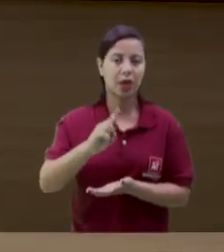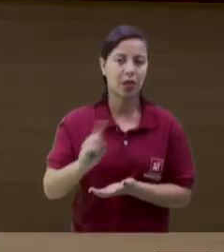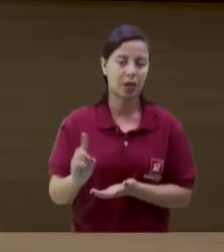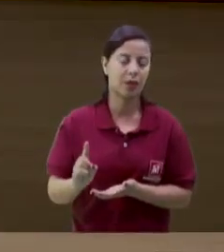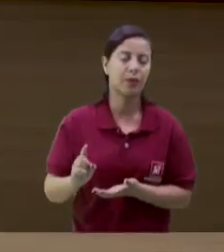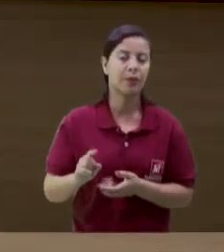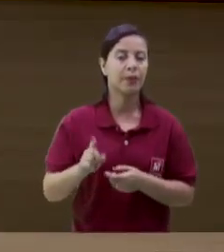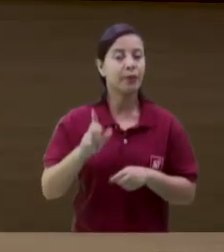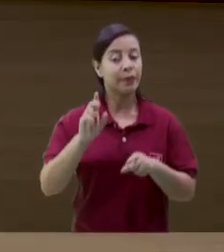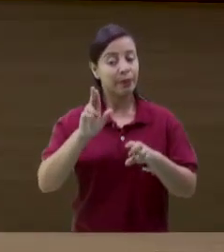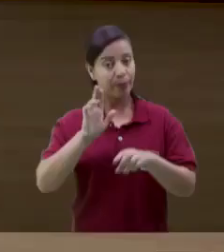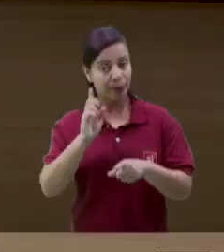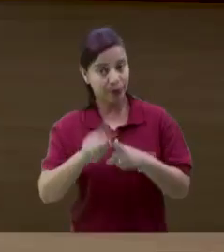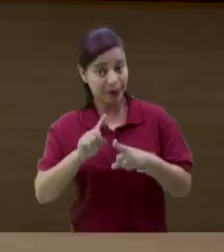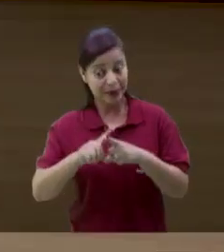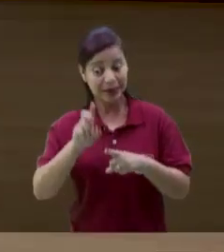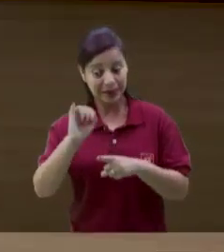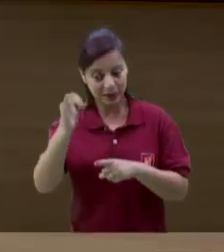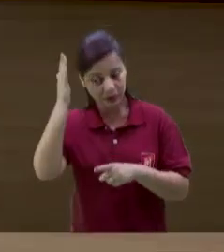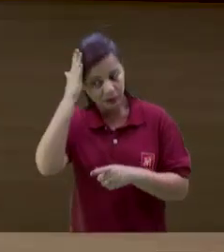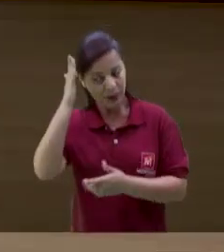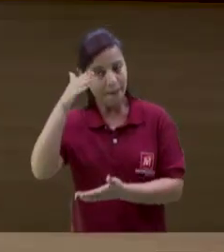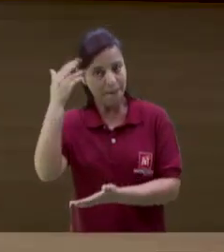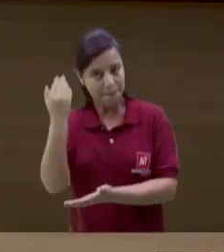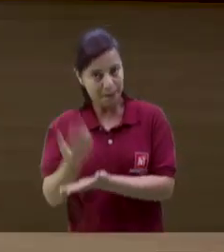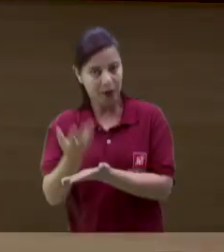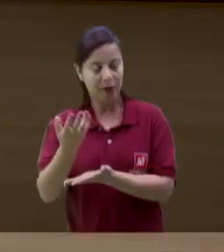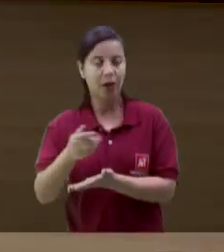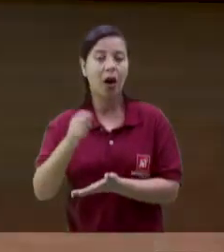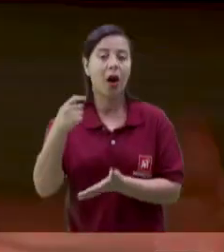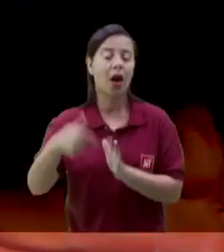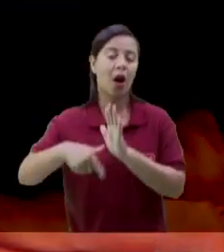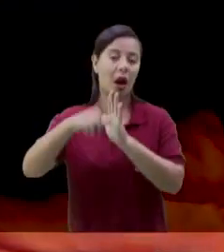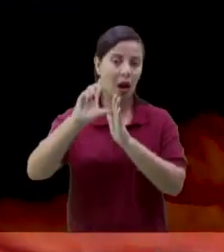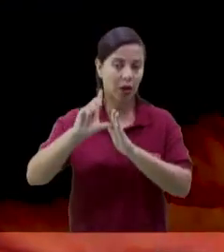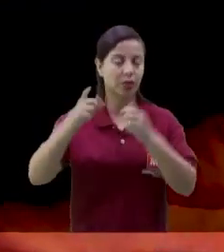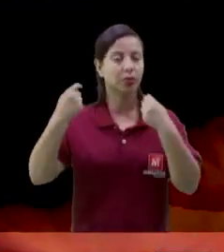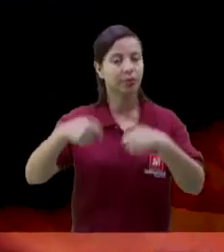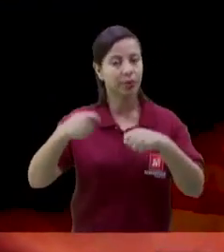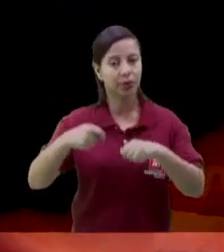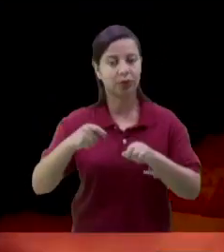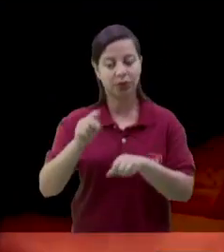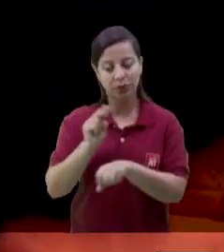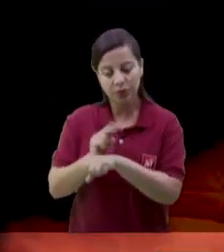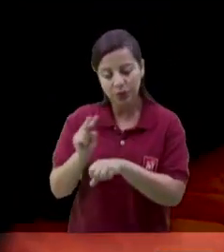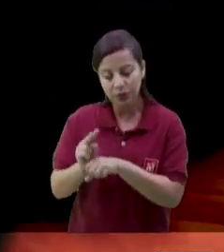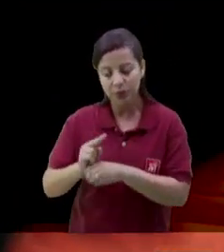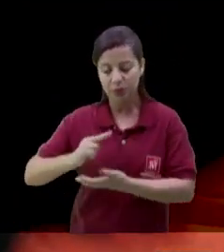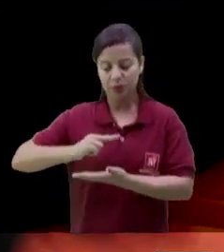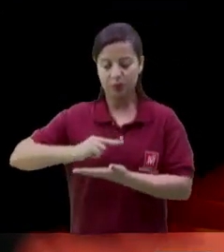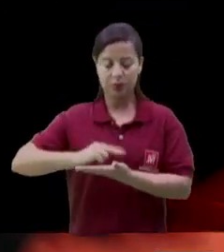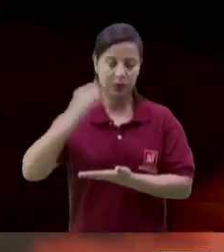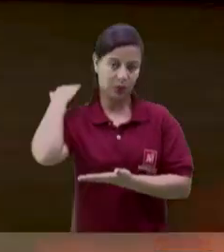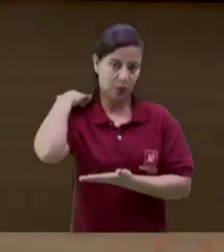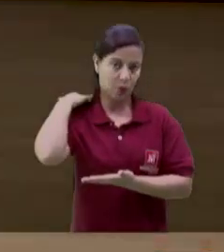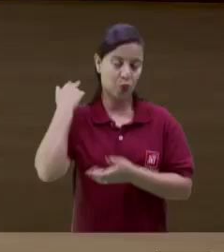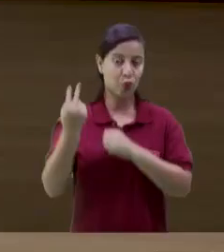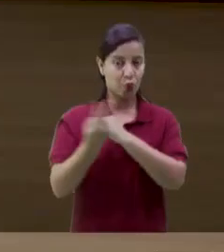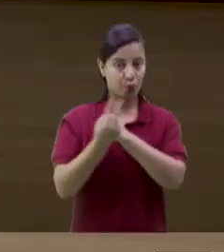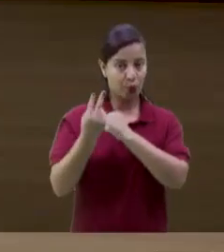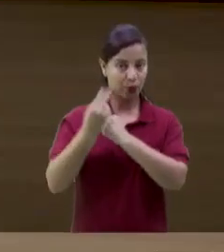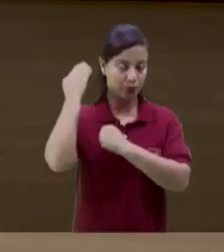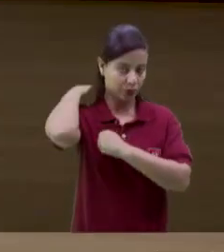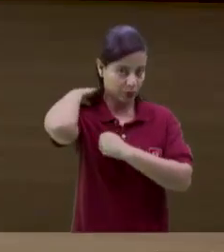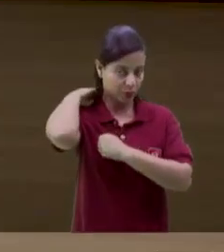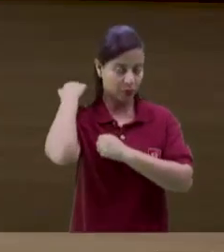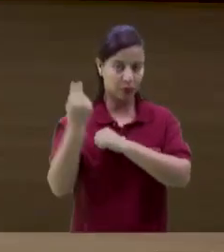que antes de manipular a vítima, eu providencie a correta imobilização da região cervical. Se não,